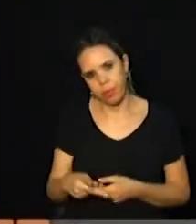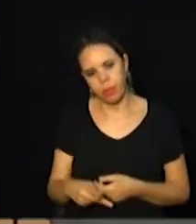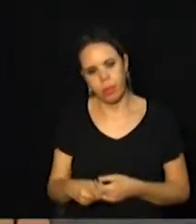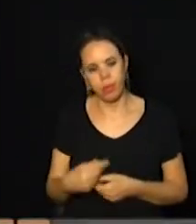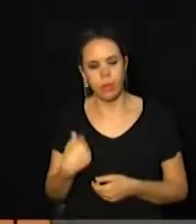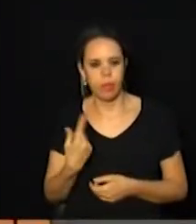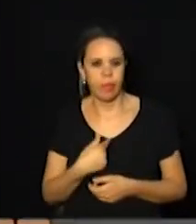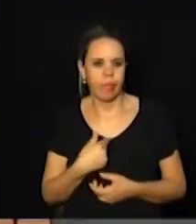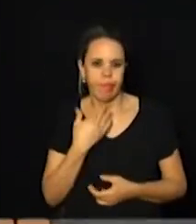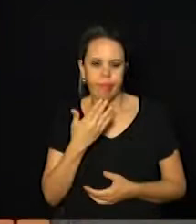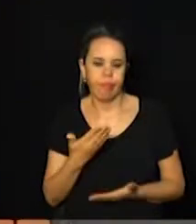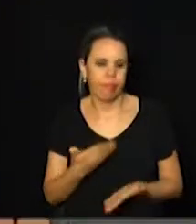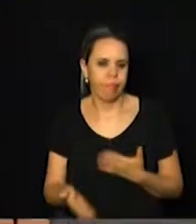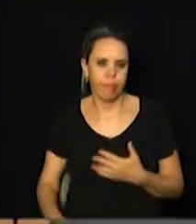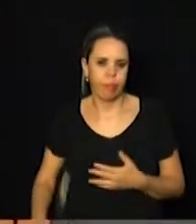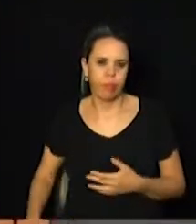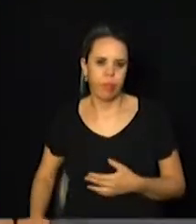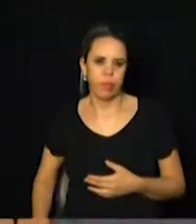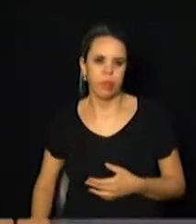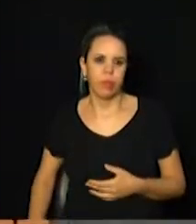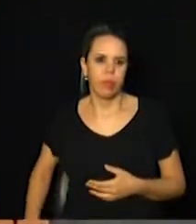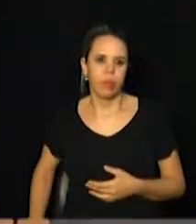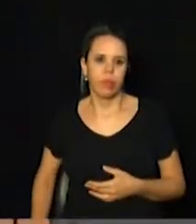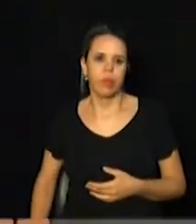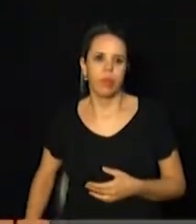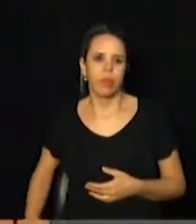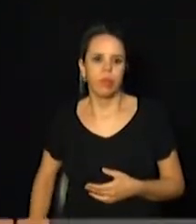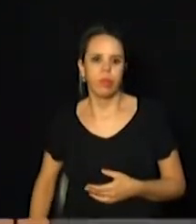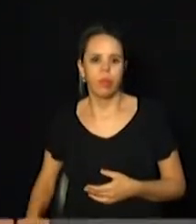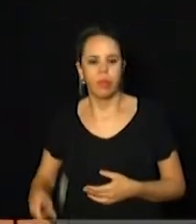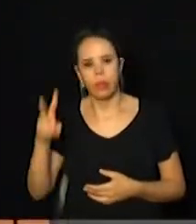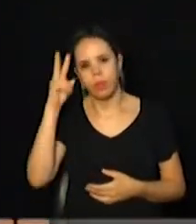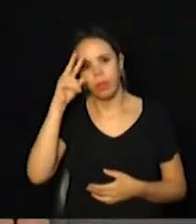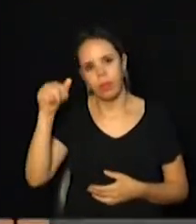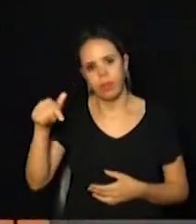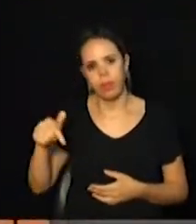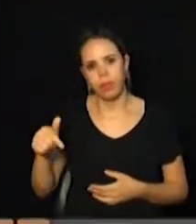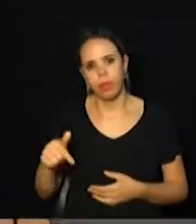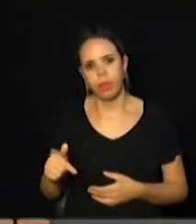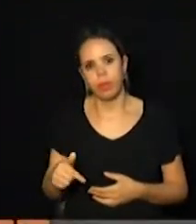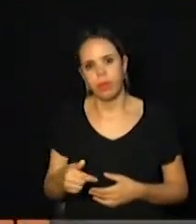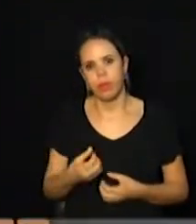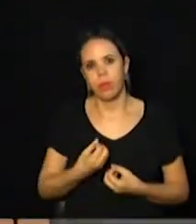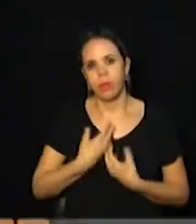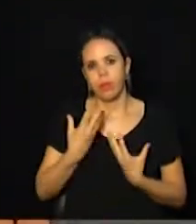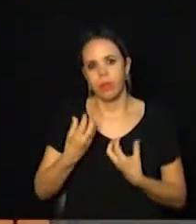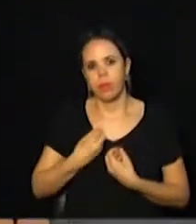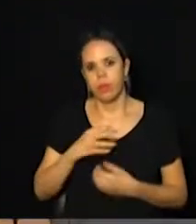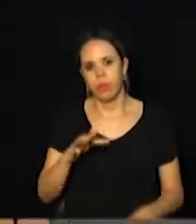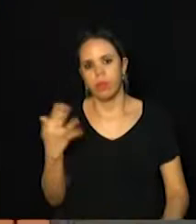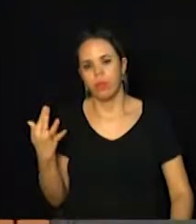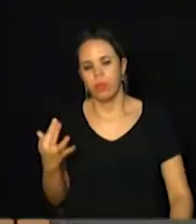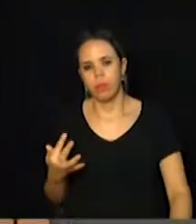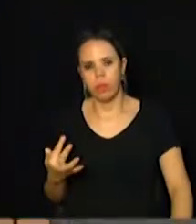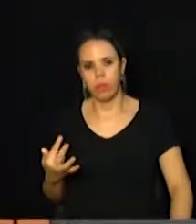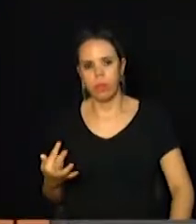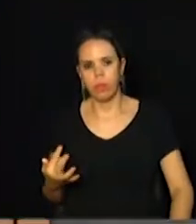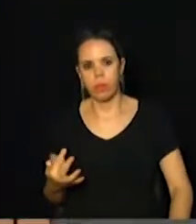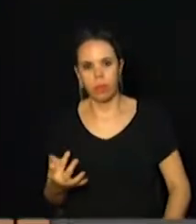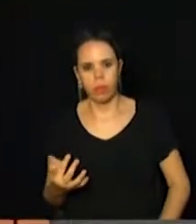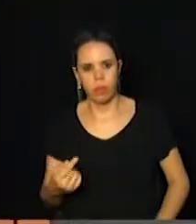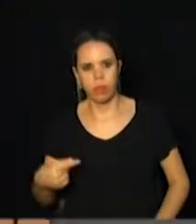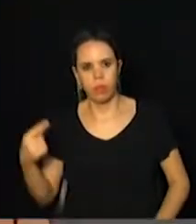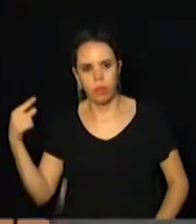elas estão perdidos e eu lembrei aqui de uma kuritza francesa que lá